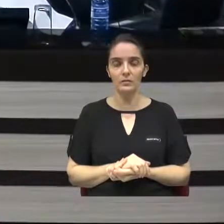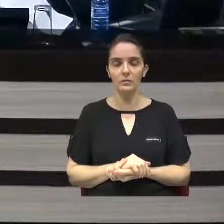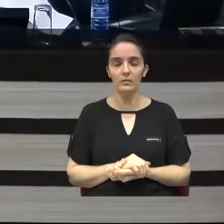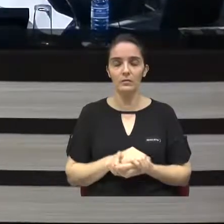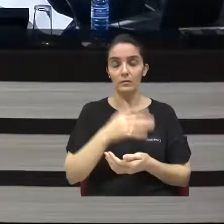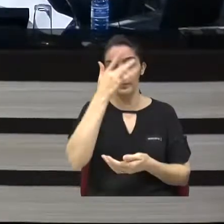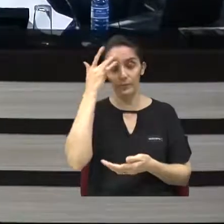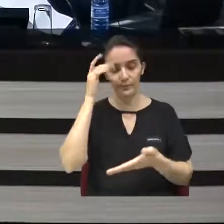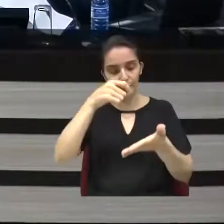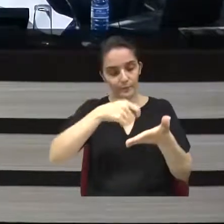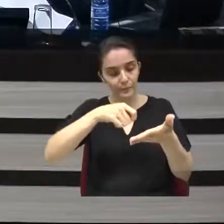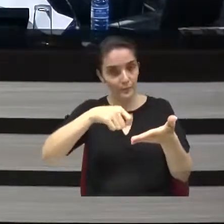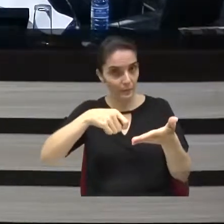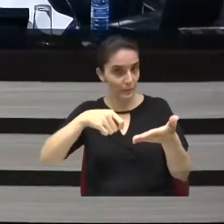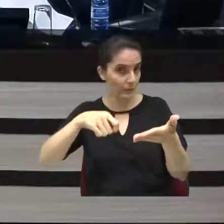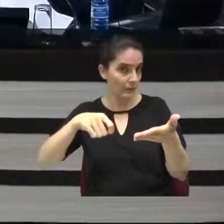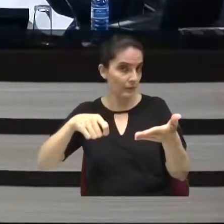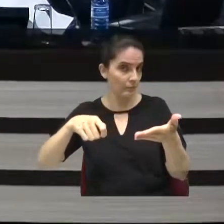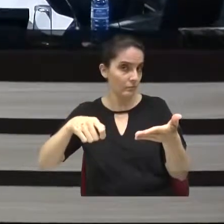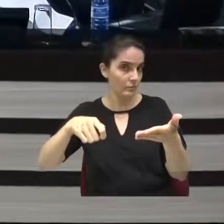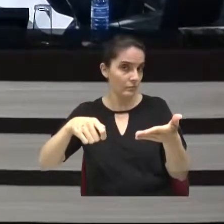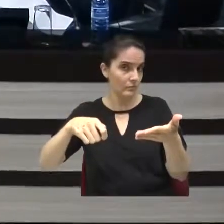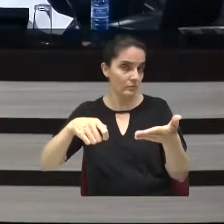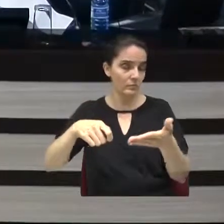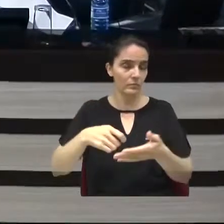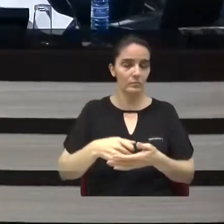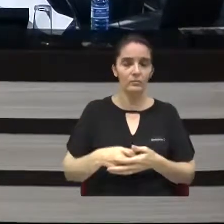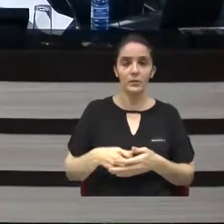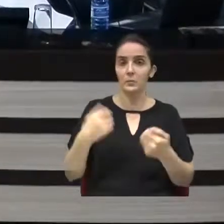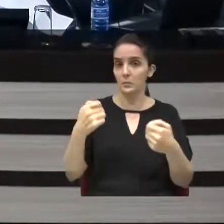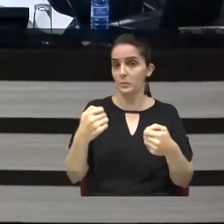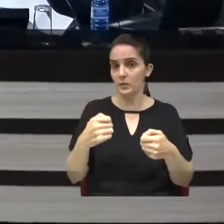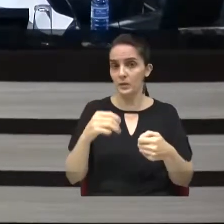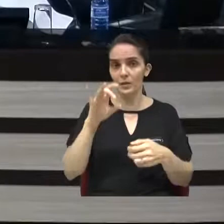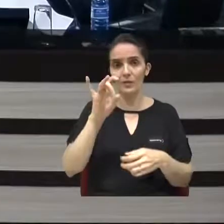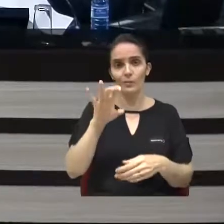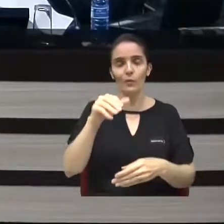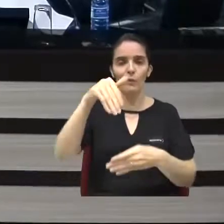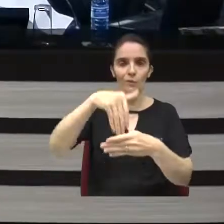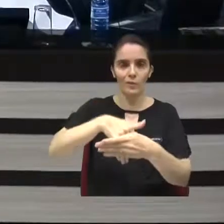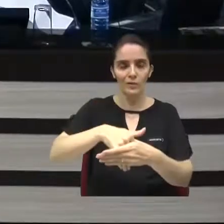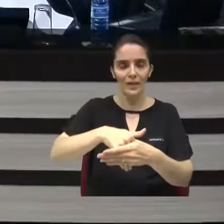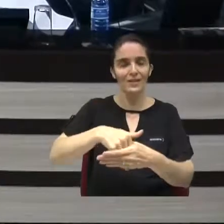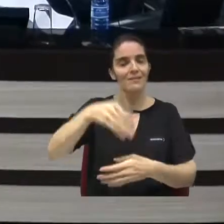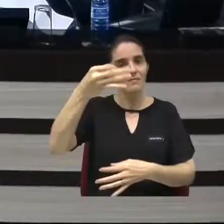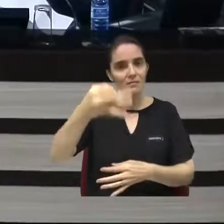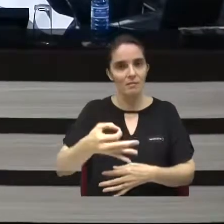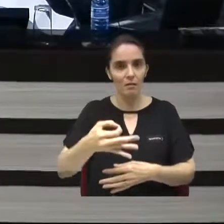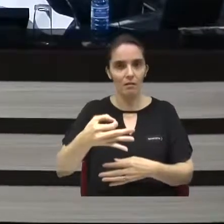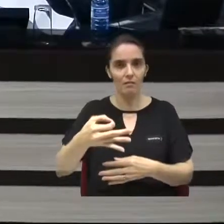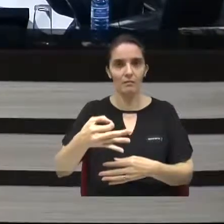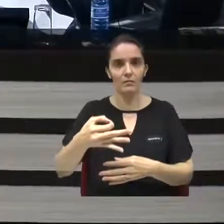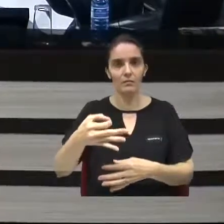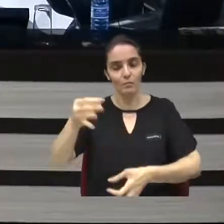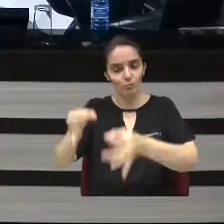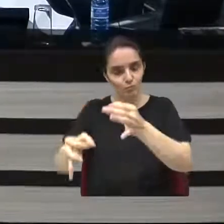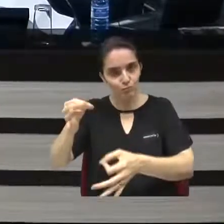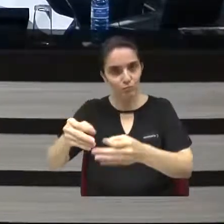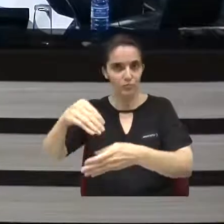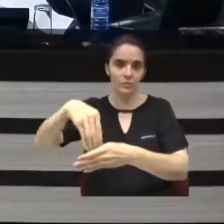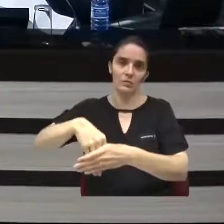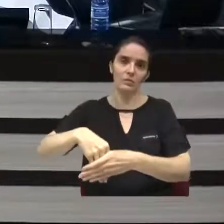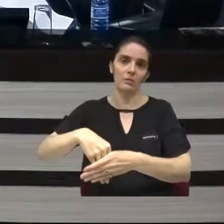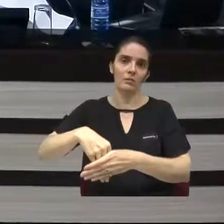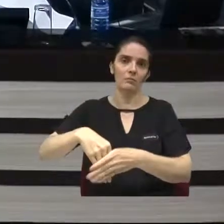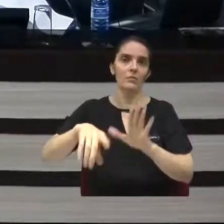subscritor ou subscritora sua condição de eleitor ou eleitora, quite com a Justiça Eleitoral, pois onde a lei